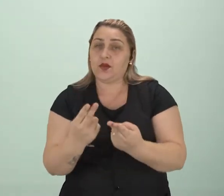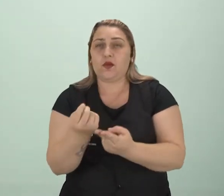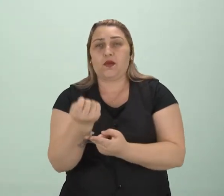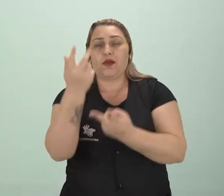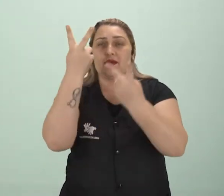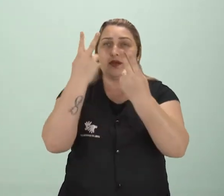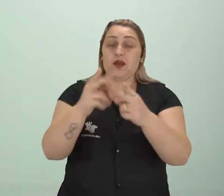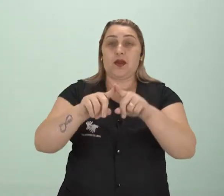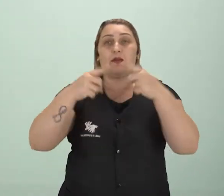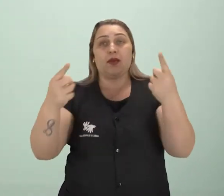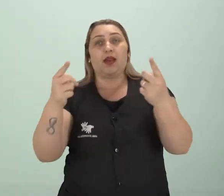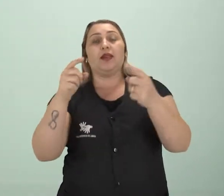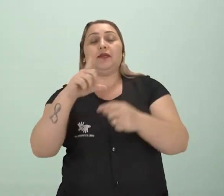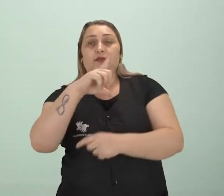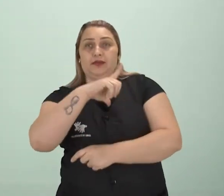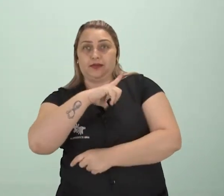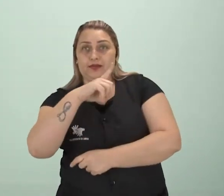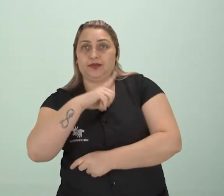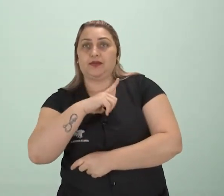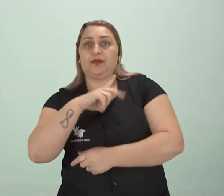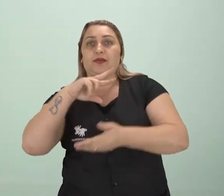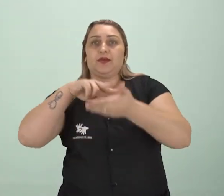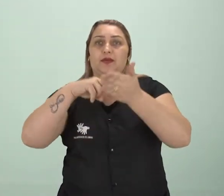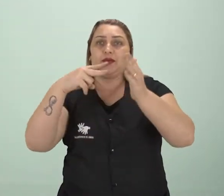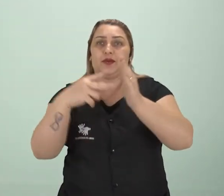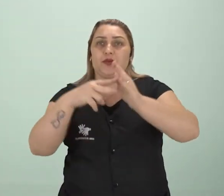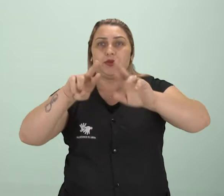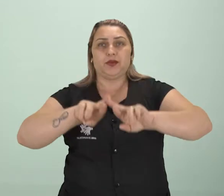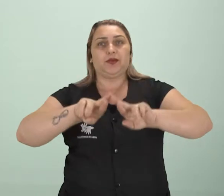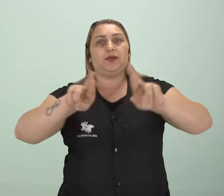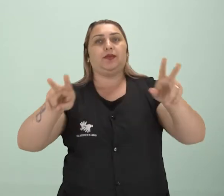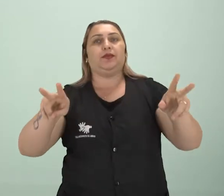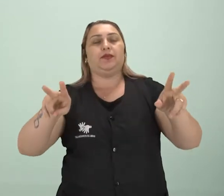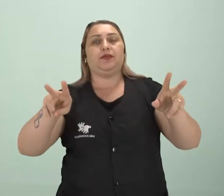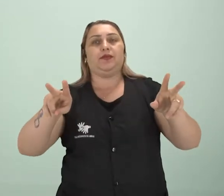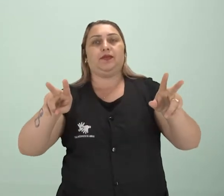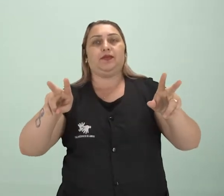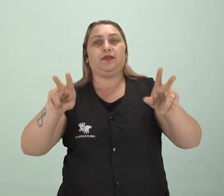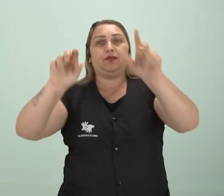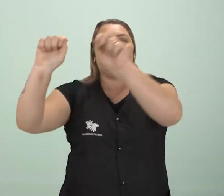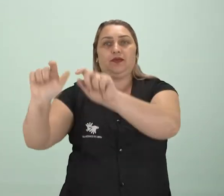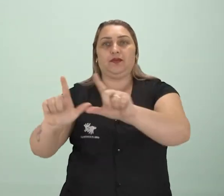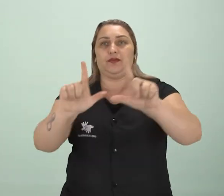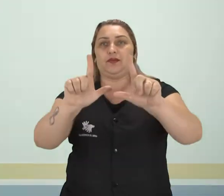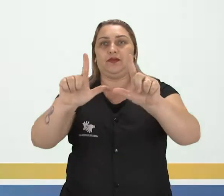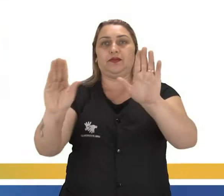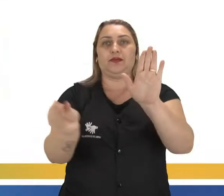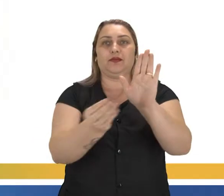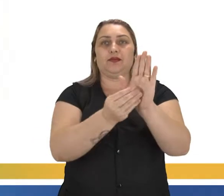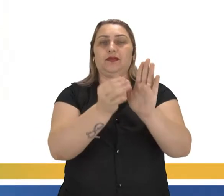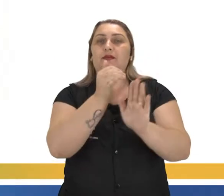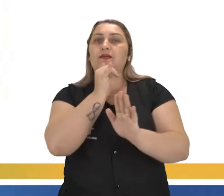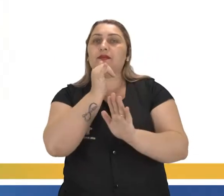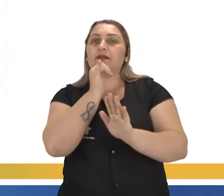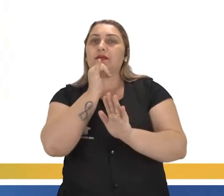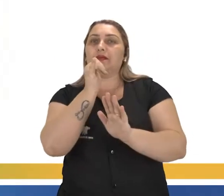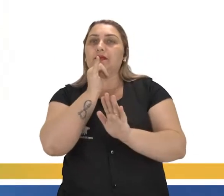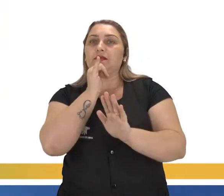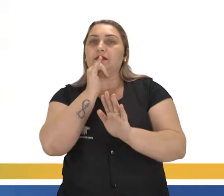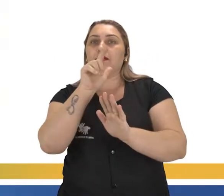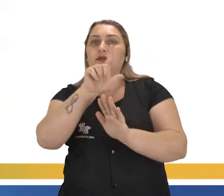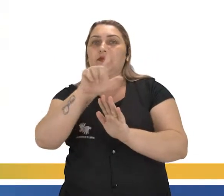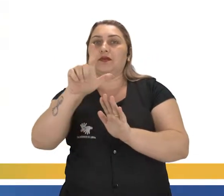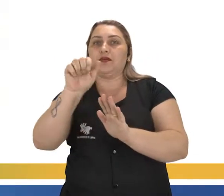igual, mas que possuem sentidos completamente diferentes. Aí no slide, coloquei para vocês um exemplo da